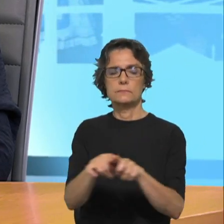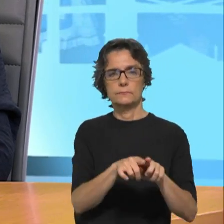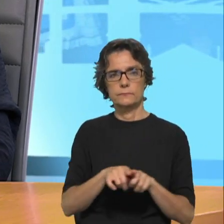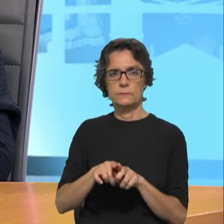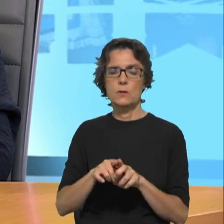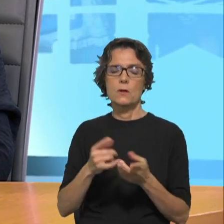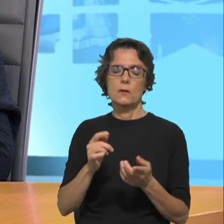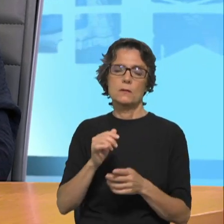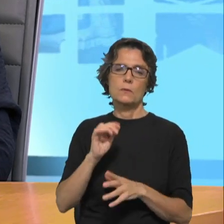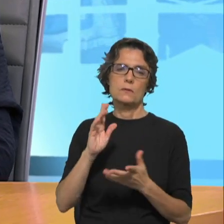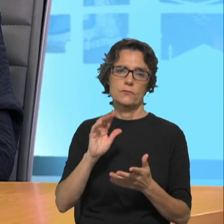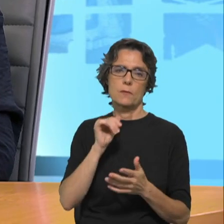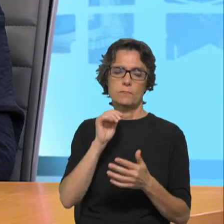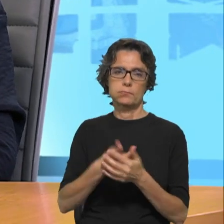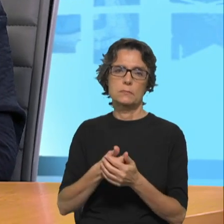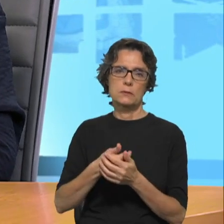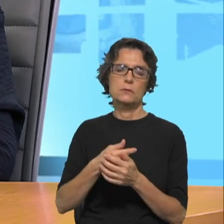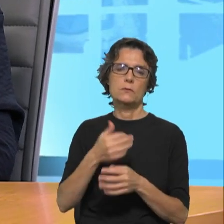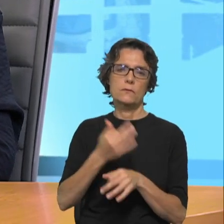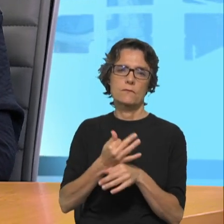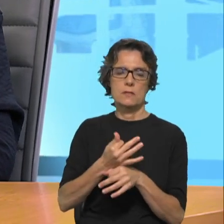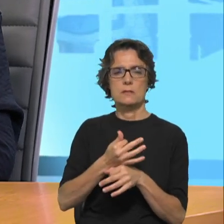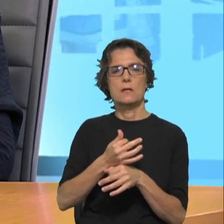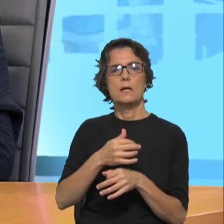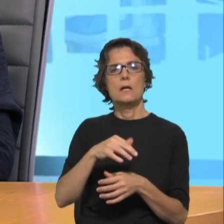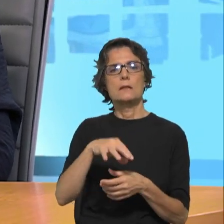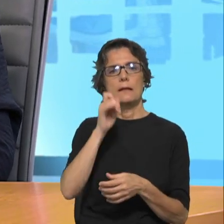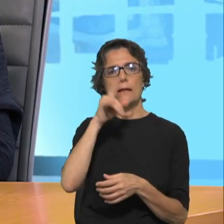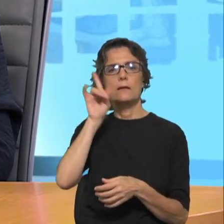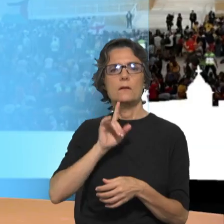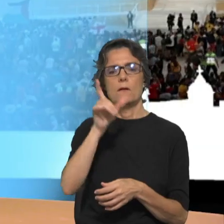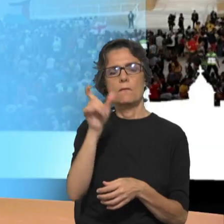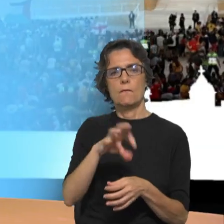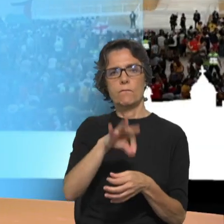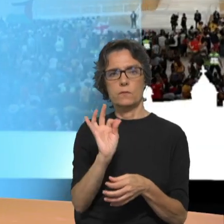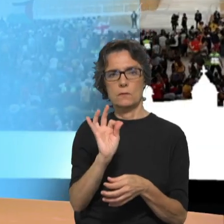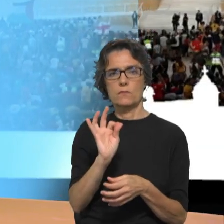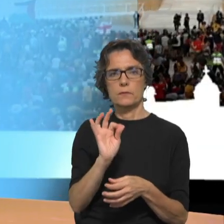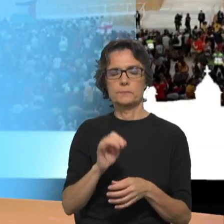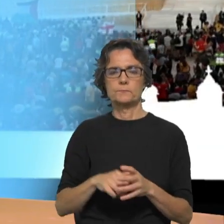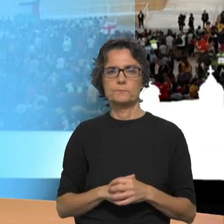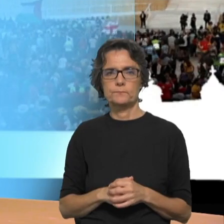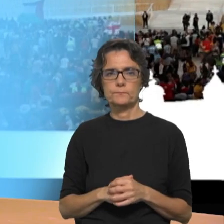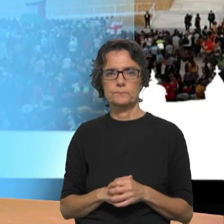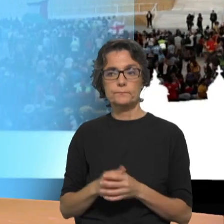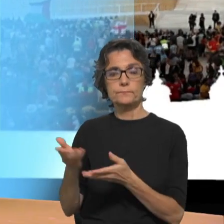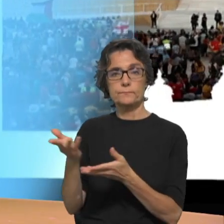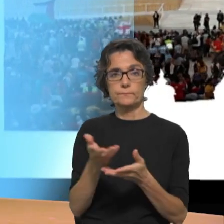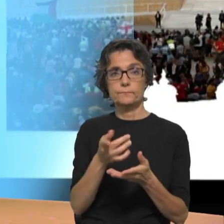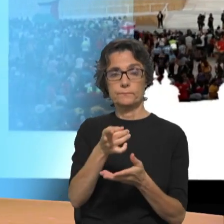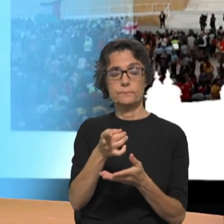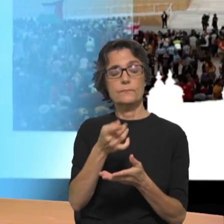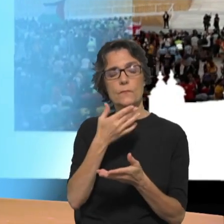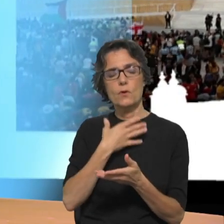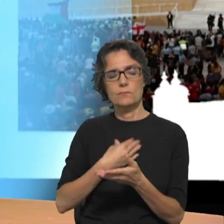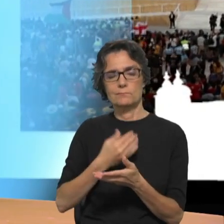Rafaela Maria. Muito boa tarde, Irene Guia. Obrigado por estar connosco. E começava por lhe pedir que